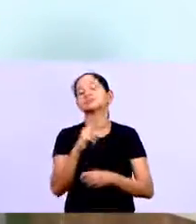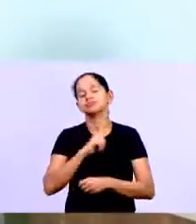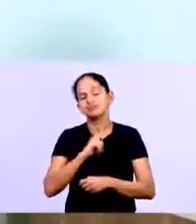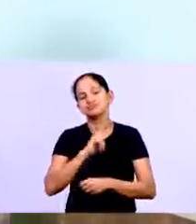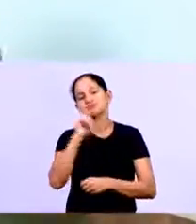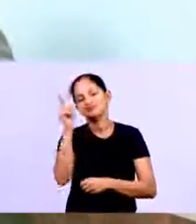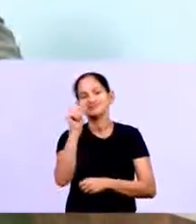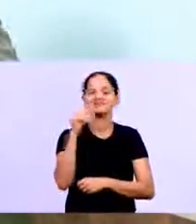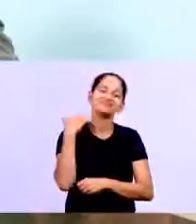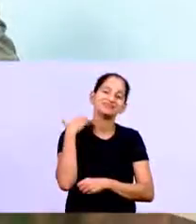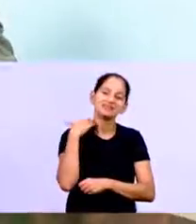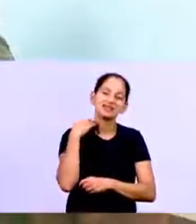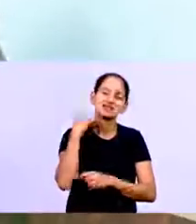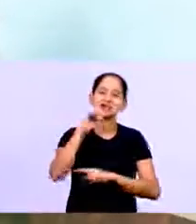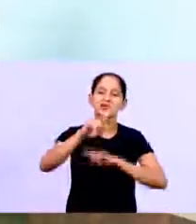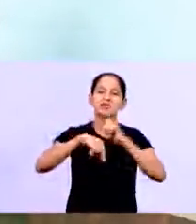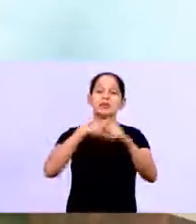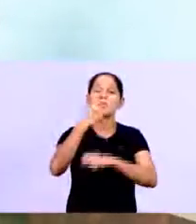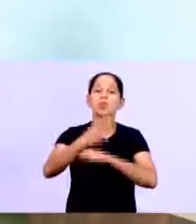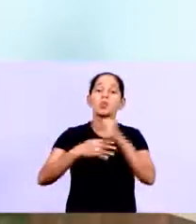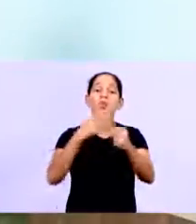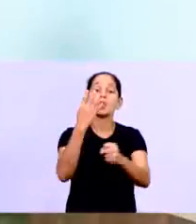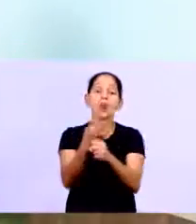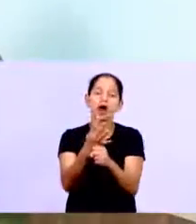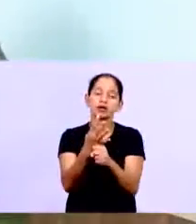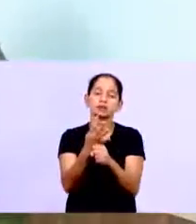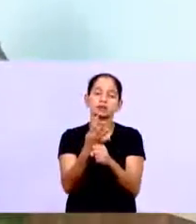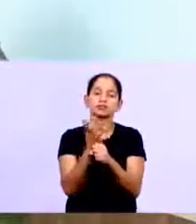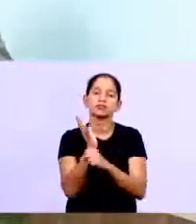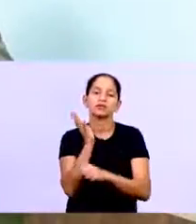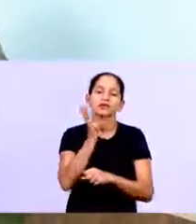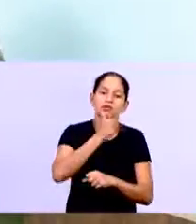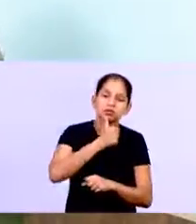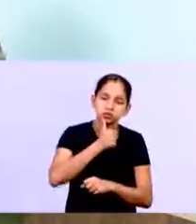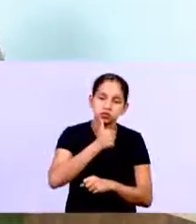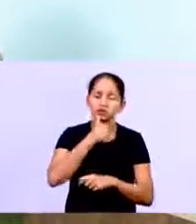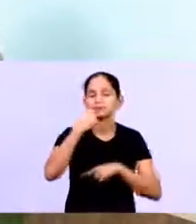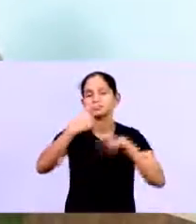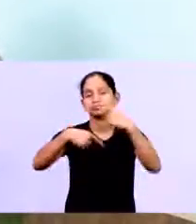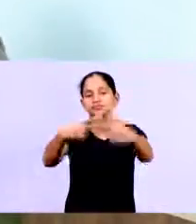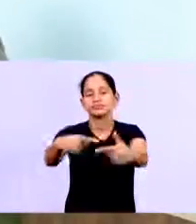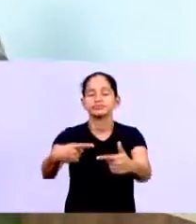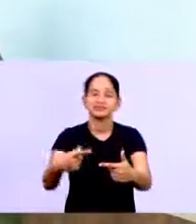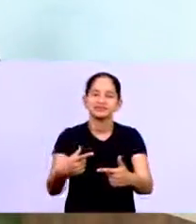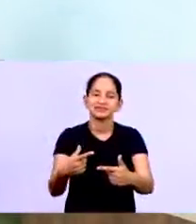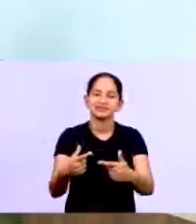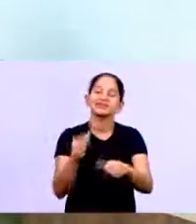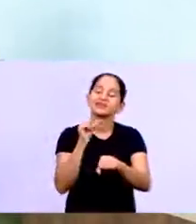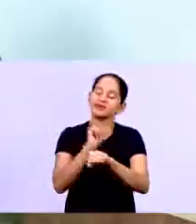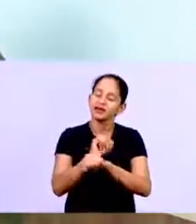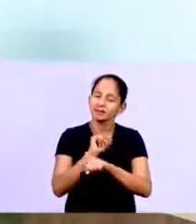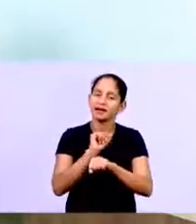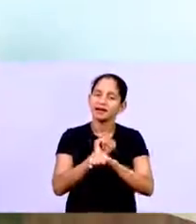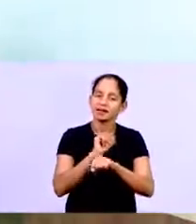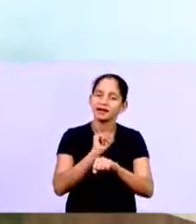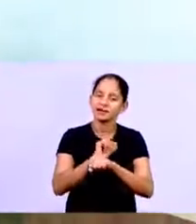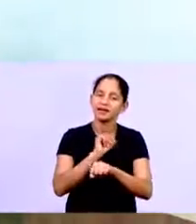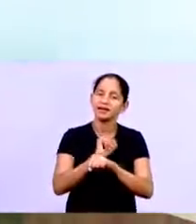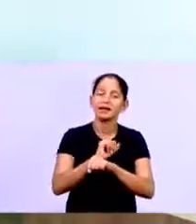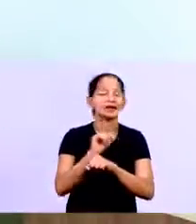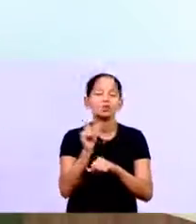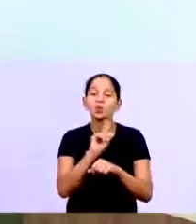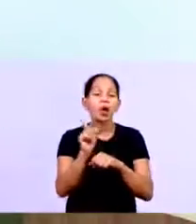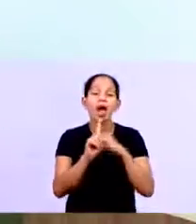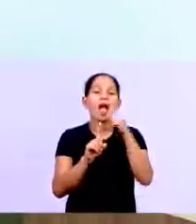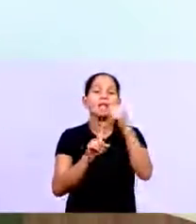faz um empréstimo para pagar daqui a 4 anos, começar a pagar o empréstimo. Você tem uma carência ali de 4 anos. Nesse tipo de caso, o pagamento não é mensal,